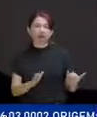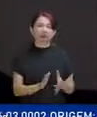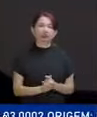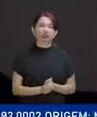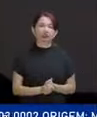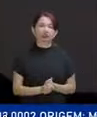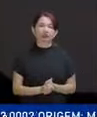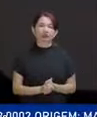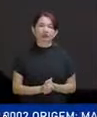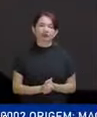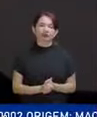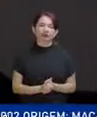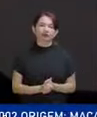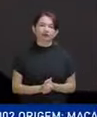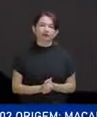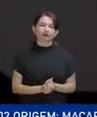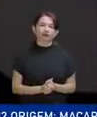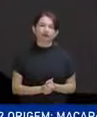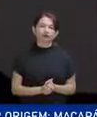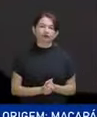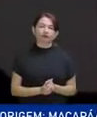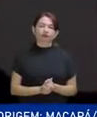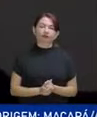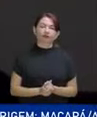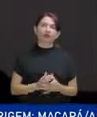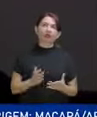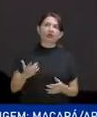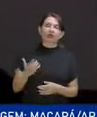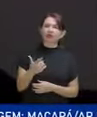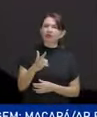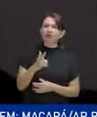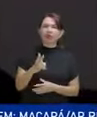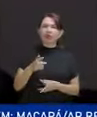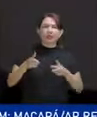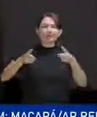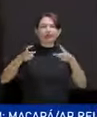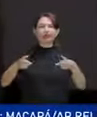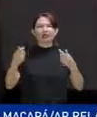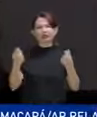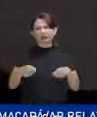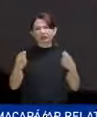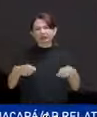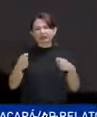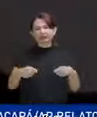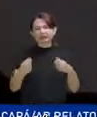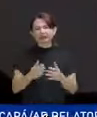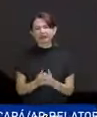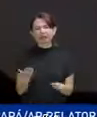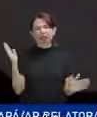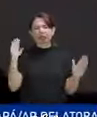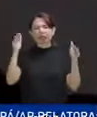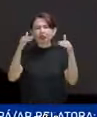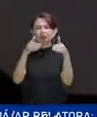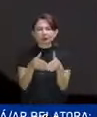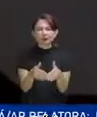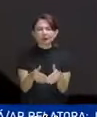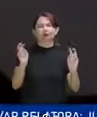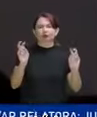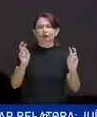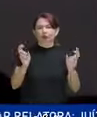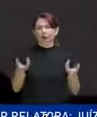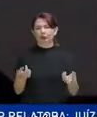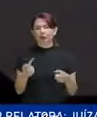de eventual pré-questionamento, não se vislumbra, na hipótese, a necessidade de enfrentamento específico da